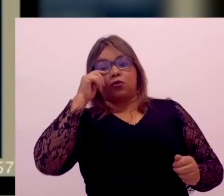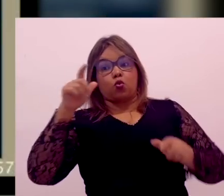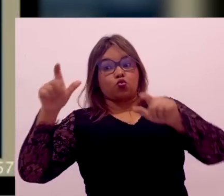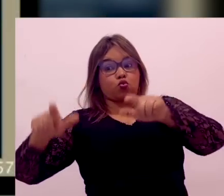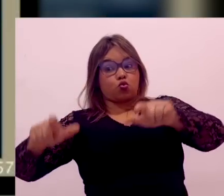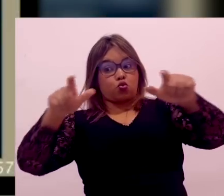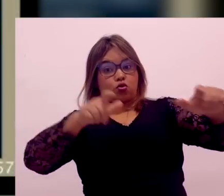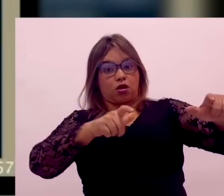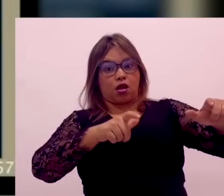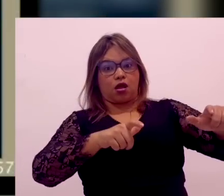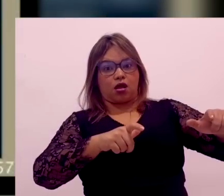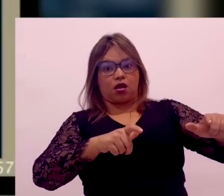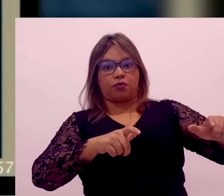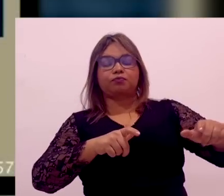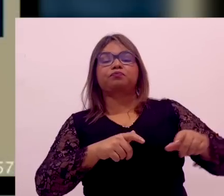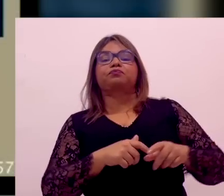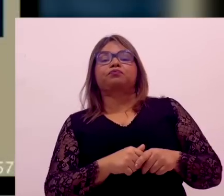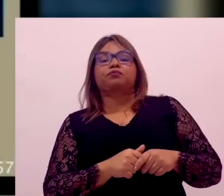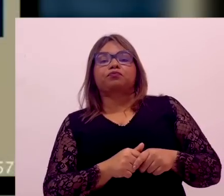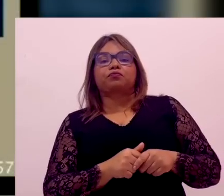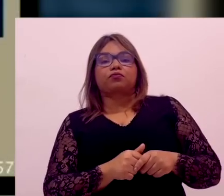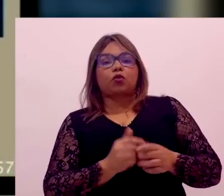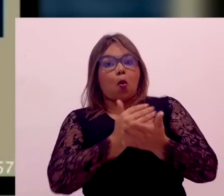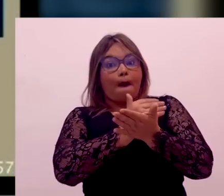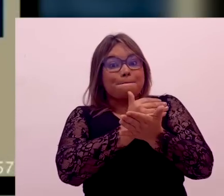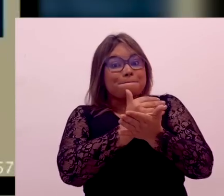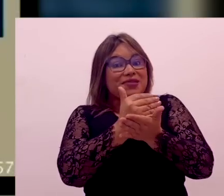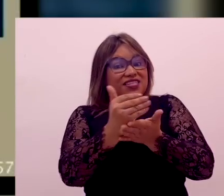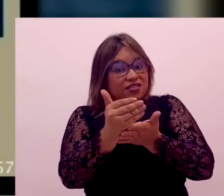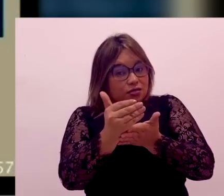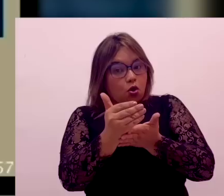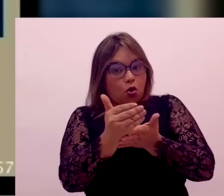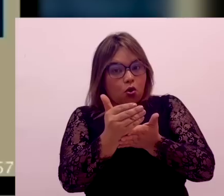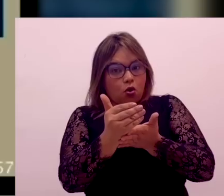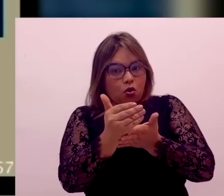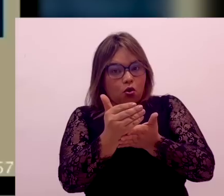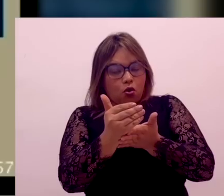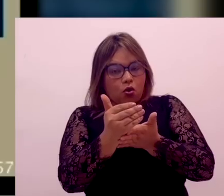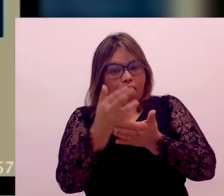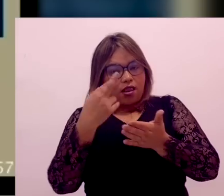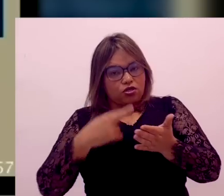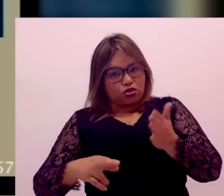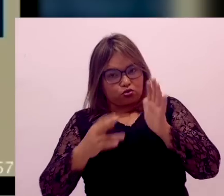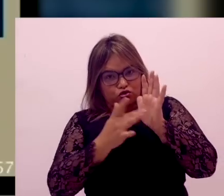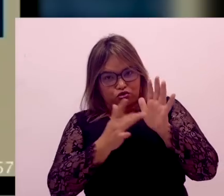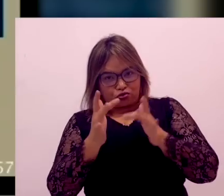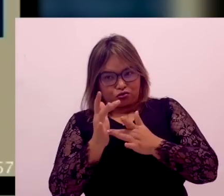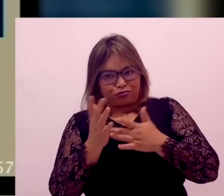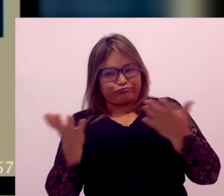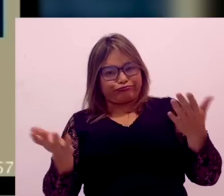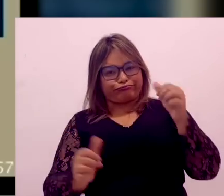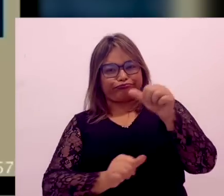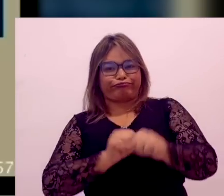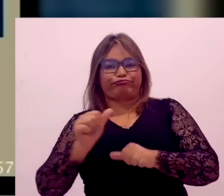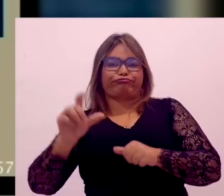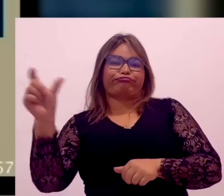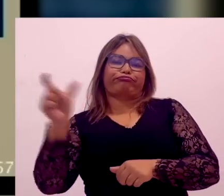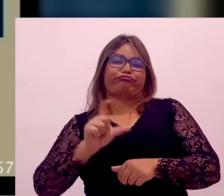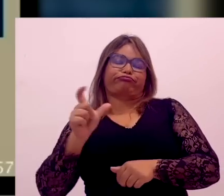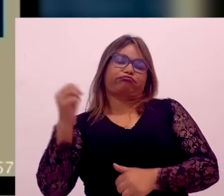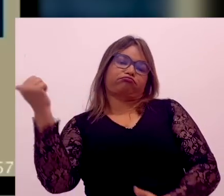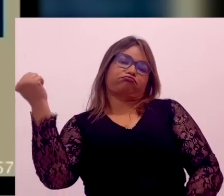o Islã que está lá. E de Alexandria e mais tarde de Roma veio a nova religião. Passar um